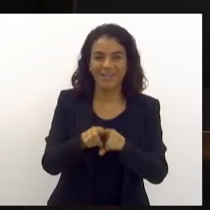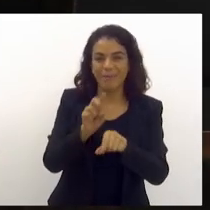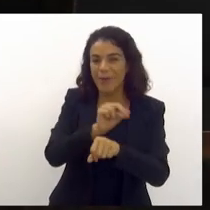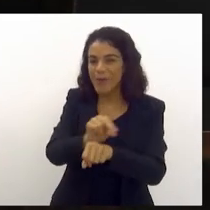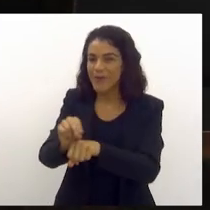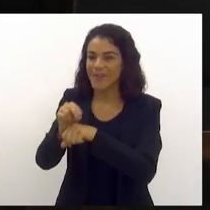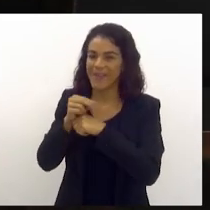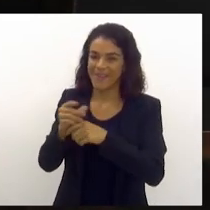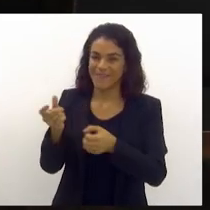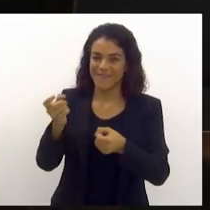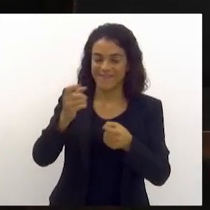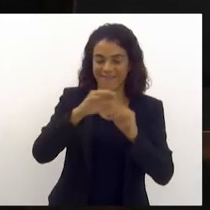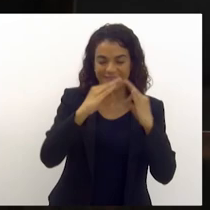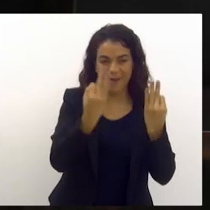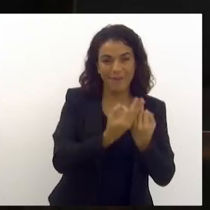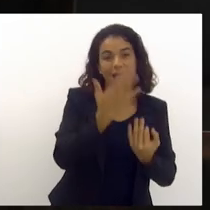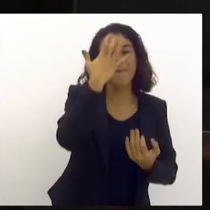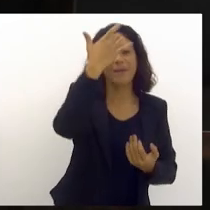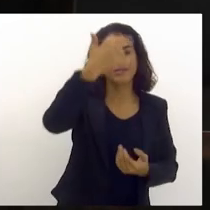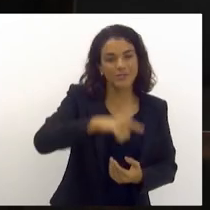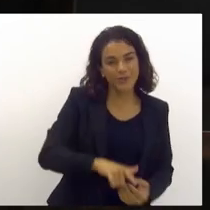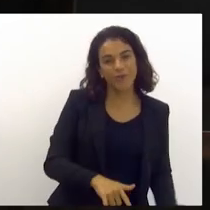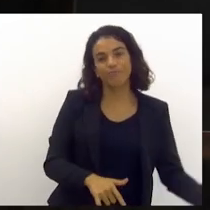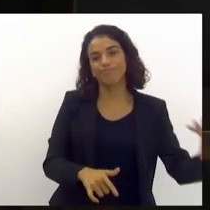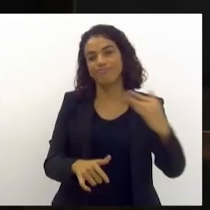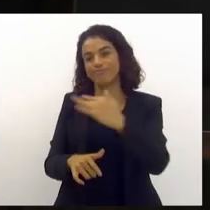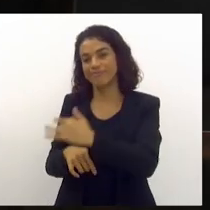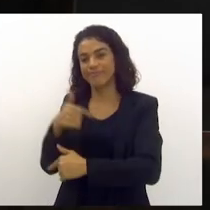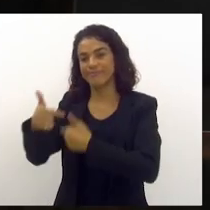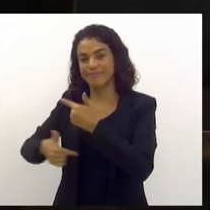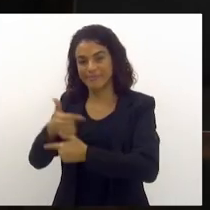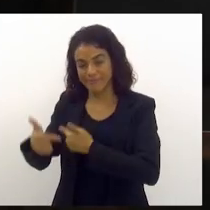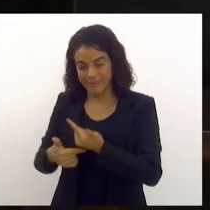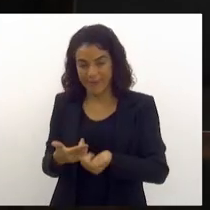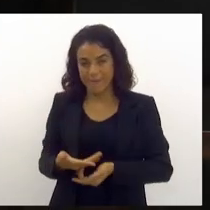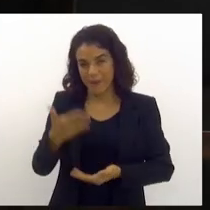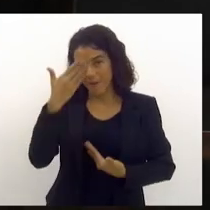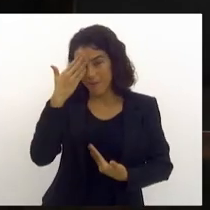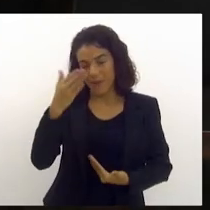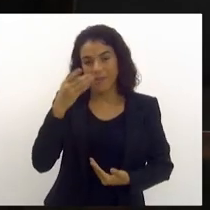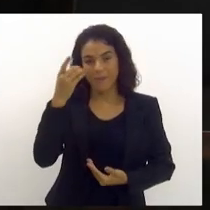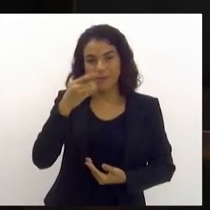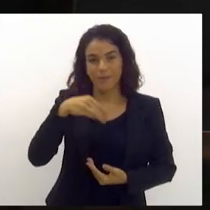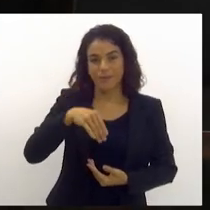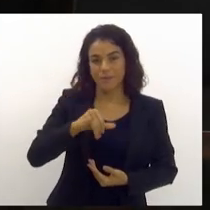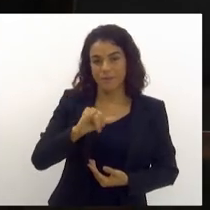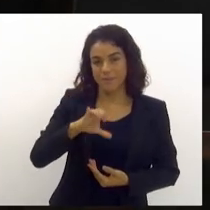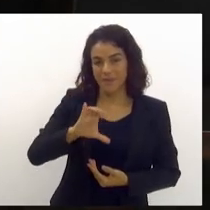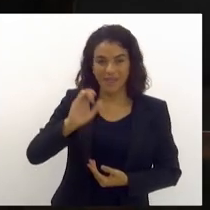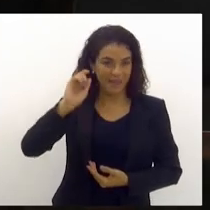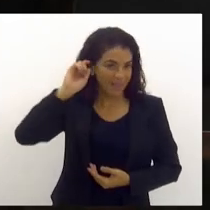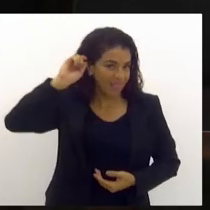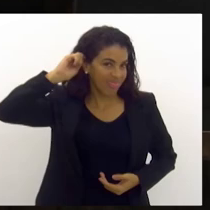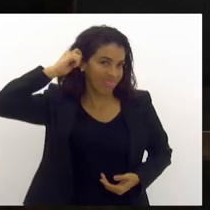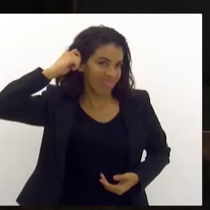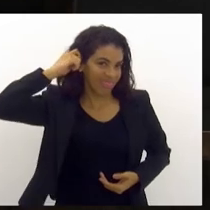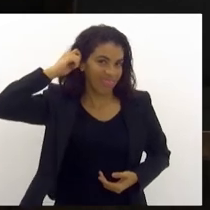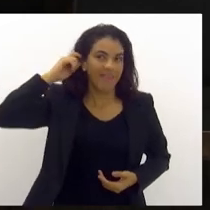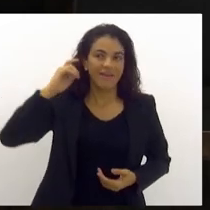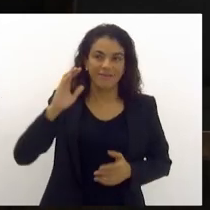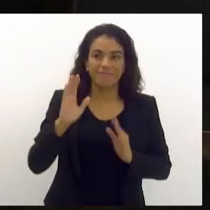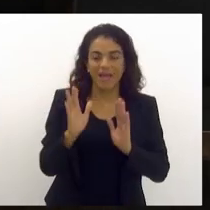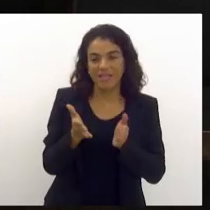e, no outro dia, voltar à sua atividade laboral. Tá? Muito obrigado, deputado Mink, pela puxada de orelha, mas realmente não a gente